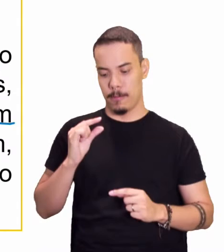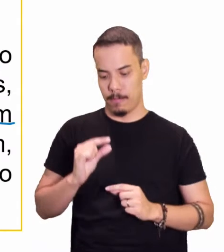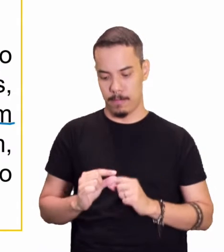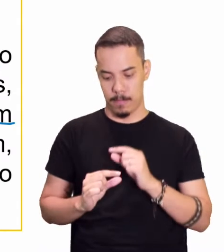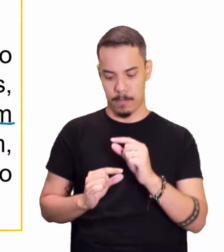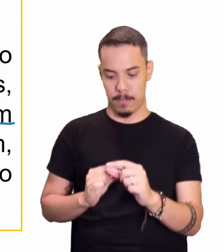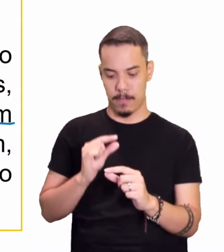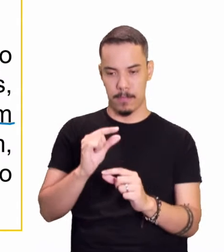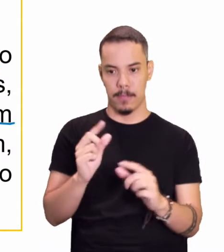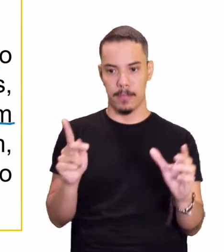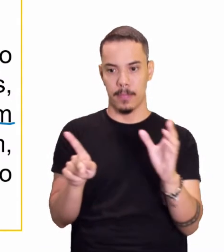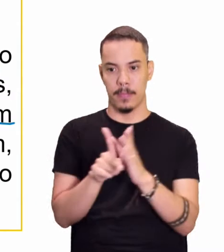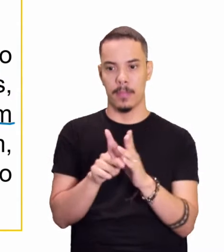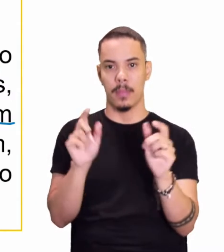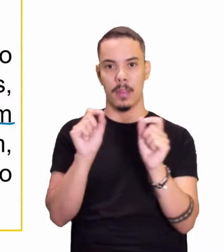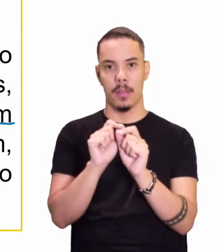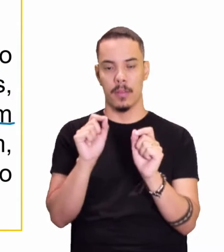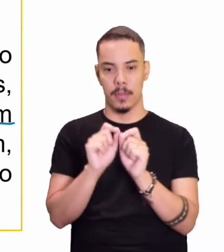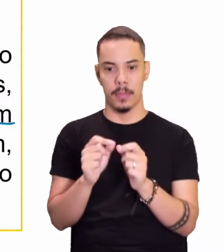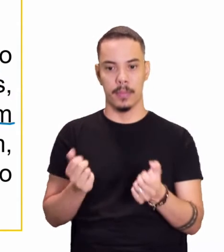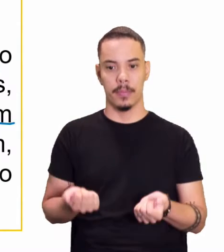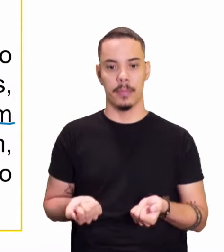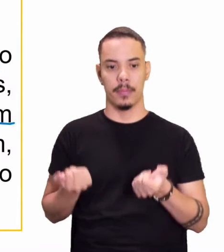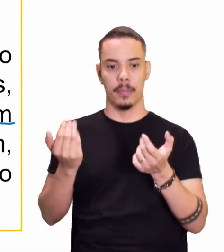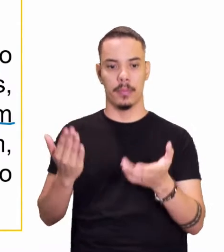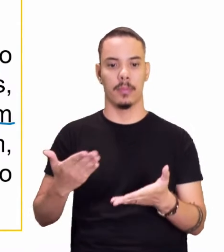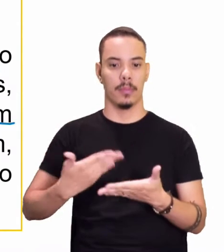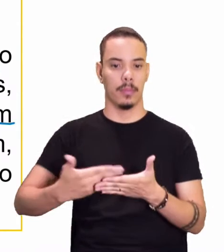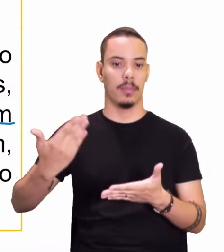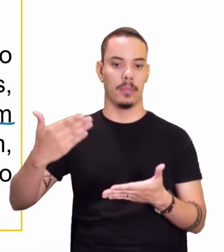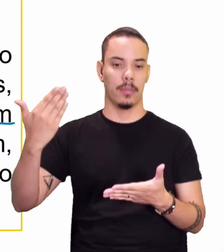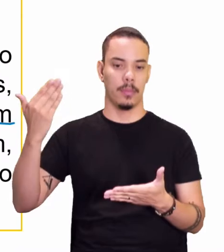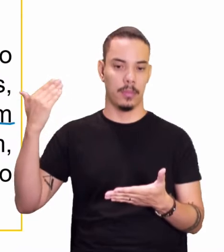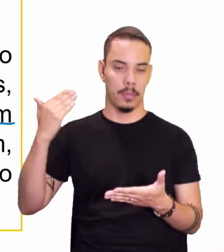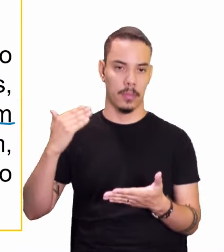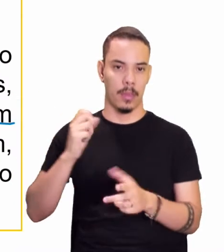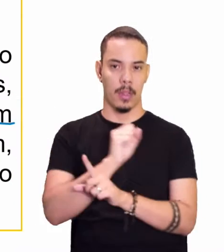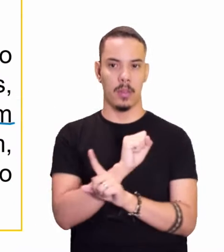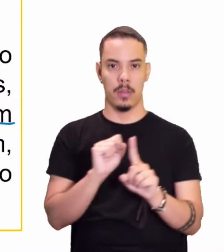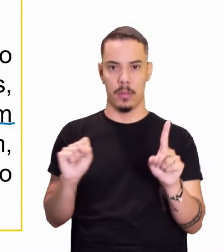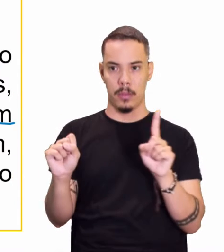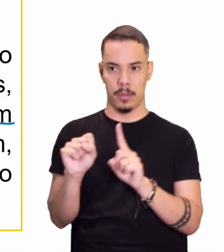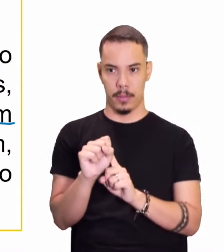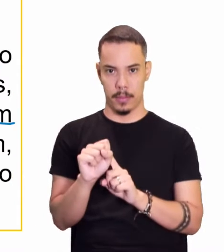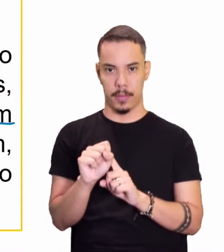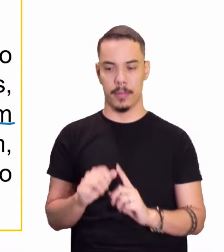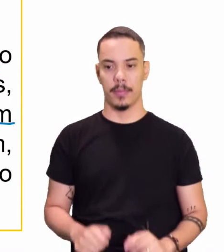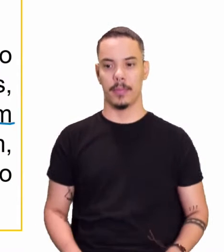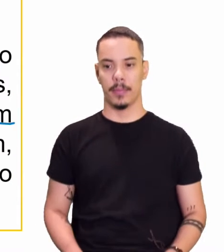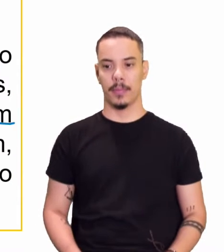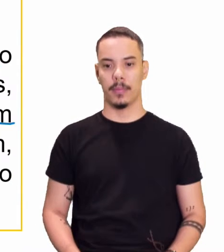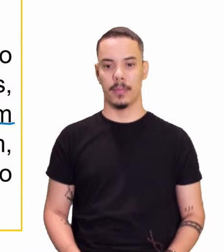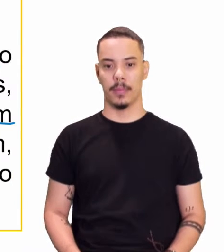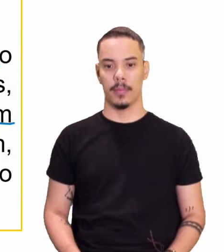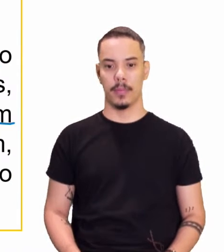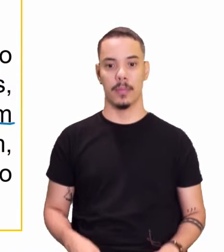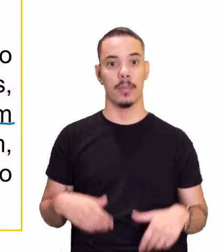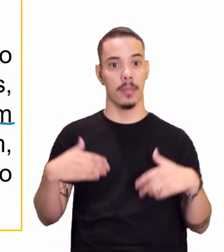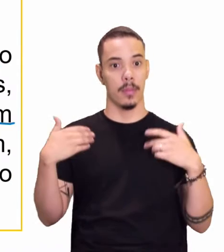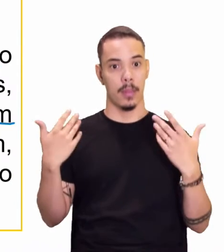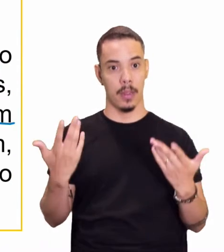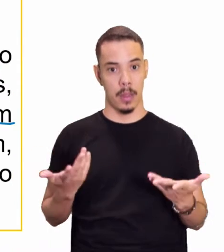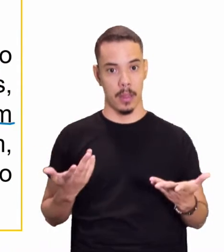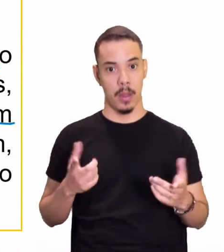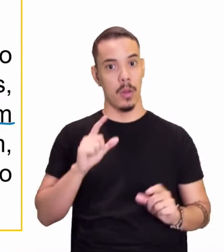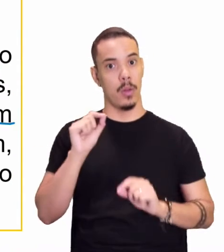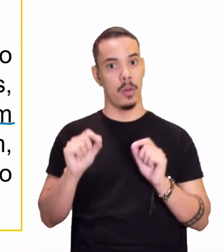mentalidade medieval foi sendo deixada no passado daquela sociedade. Okay. Então aqui, o que